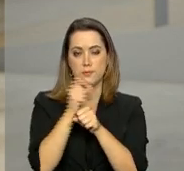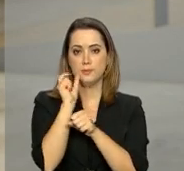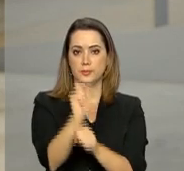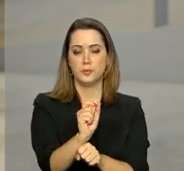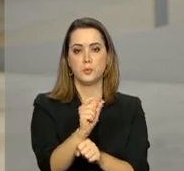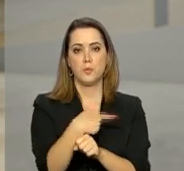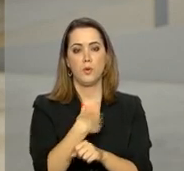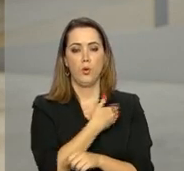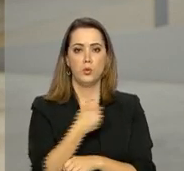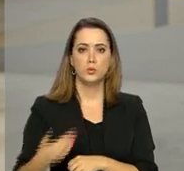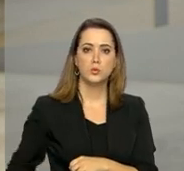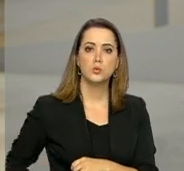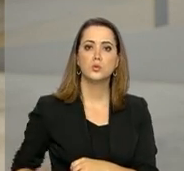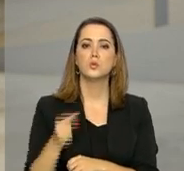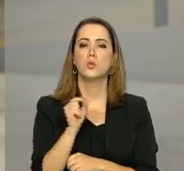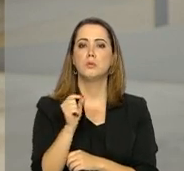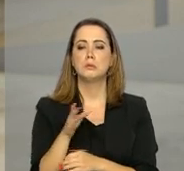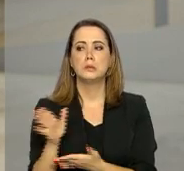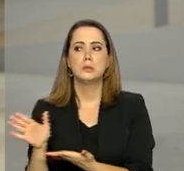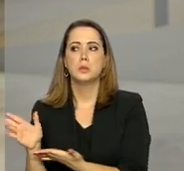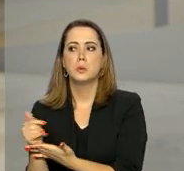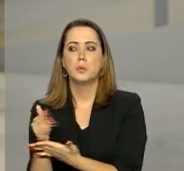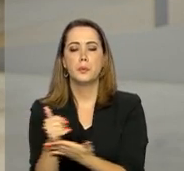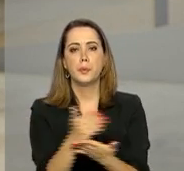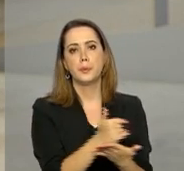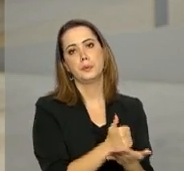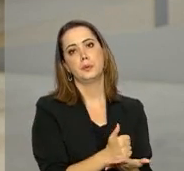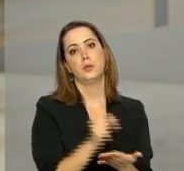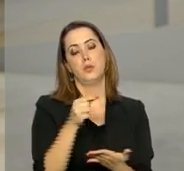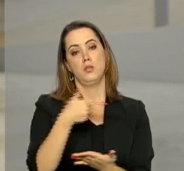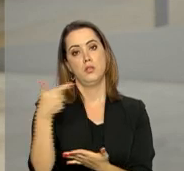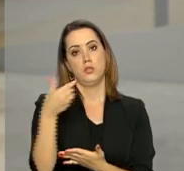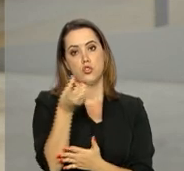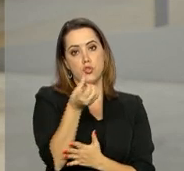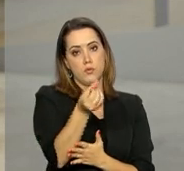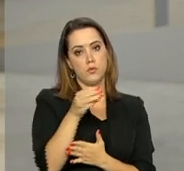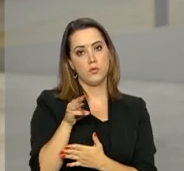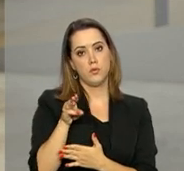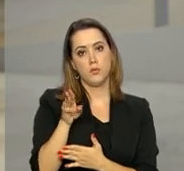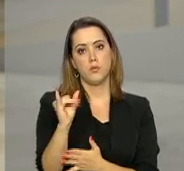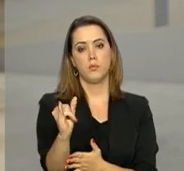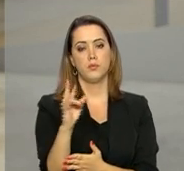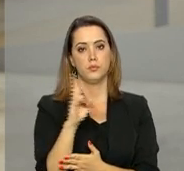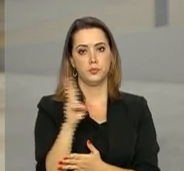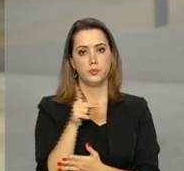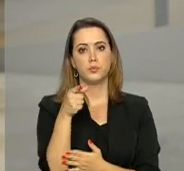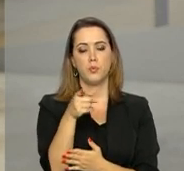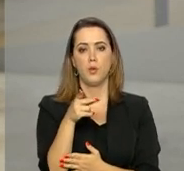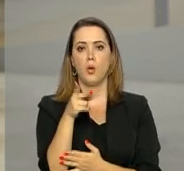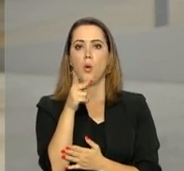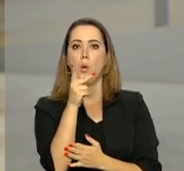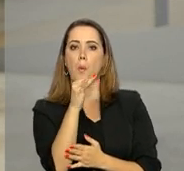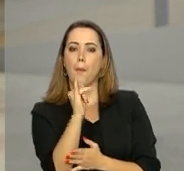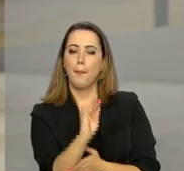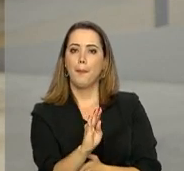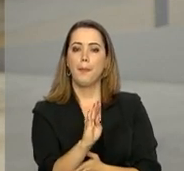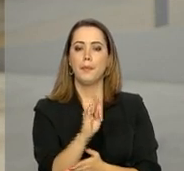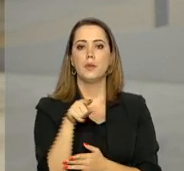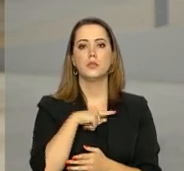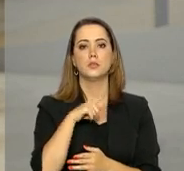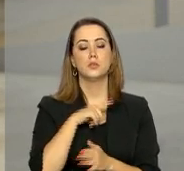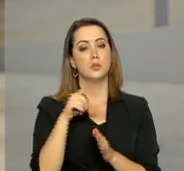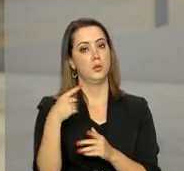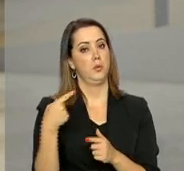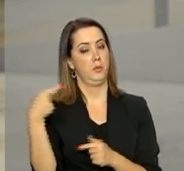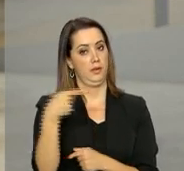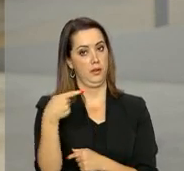governo conta com um aumento da arrecadação de R$ 26 bilhões de reais. O Produto Interno Bruto, o PIB, que vai ficar negativo esse ano,